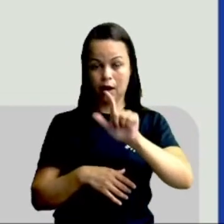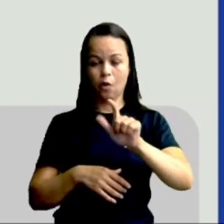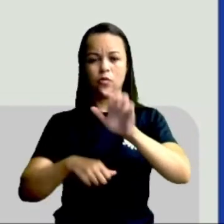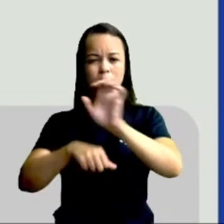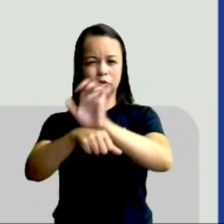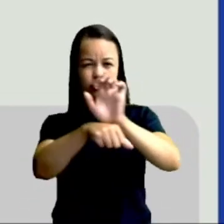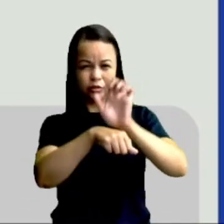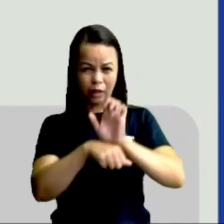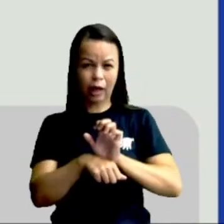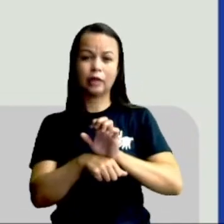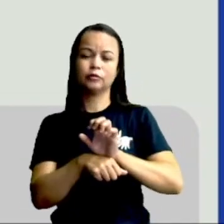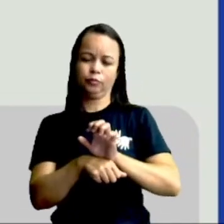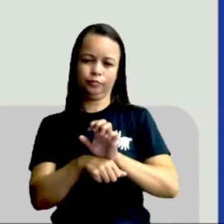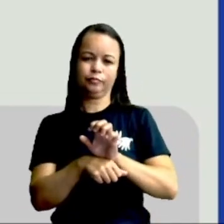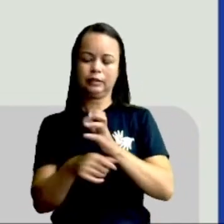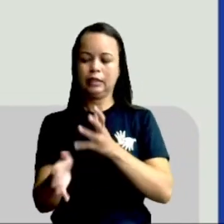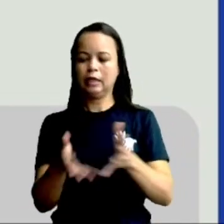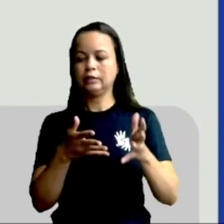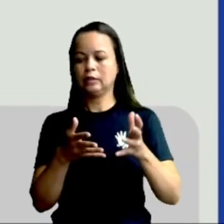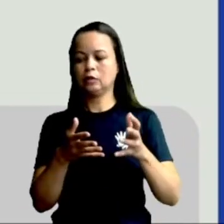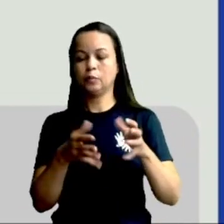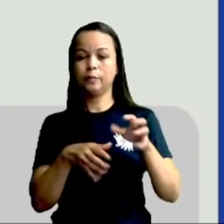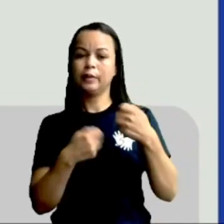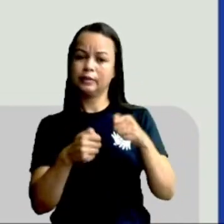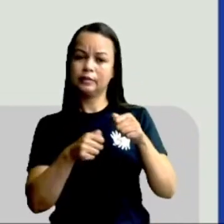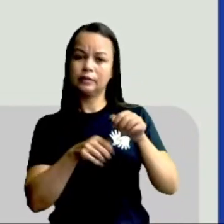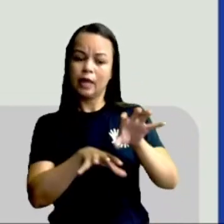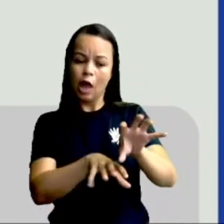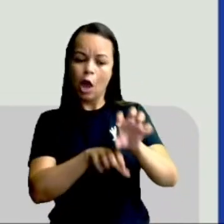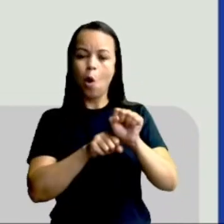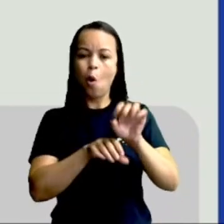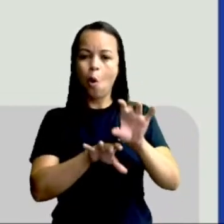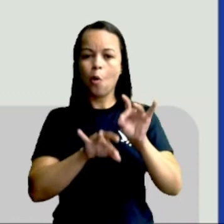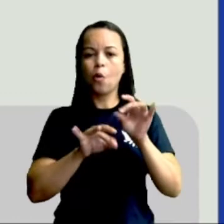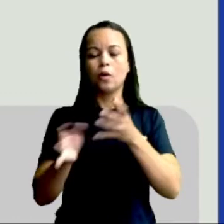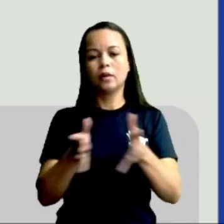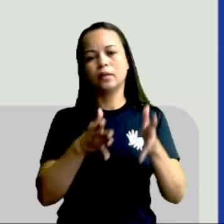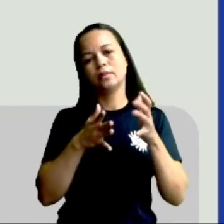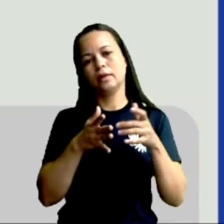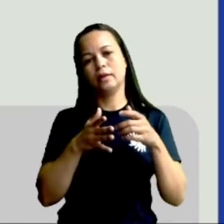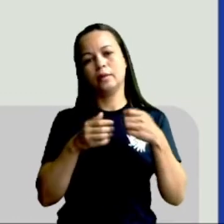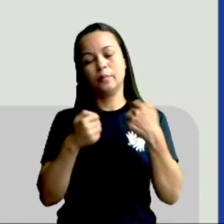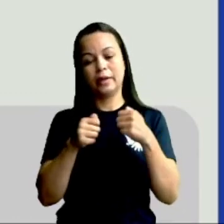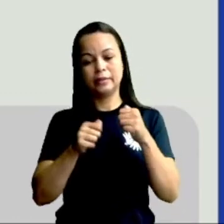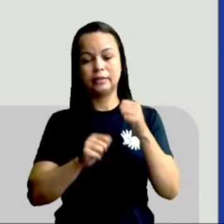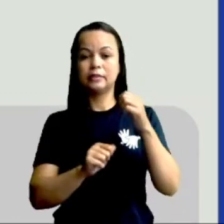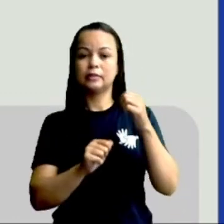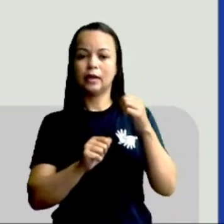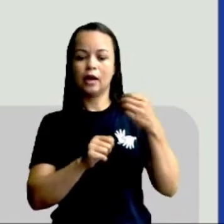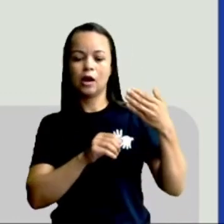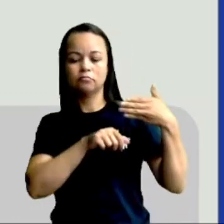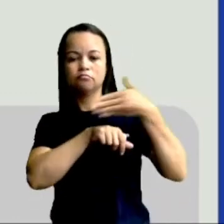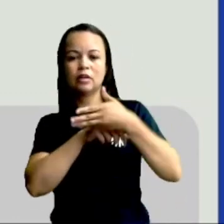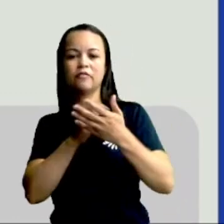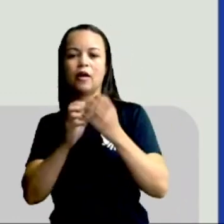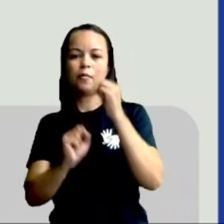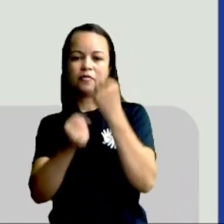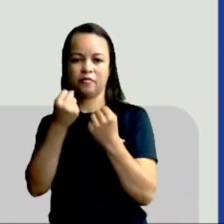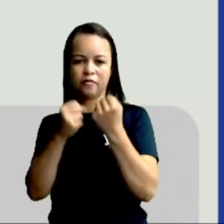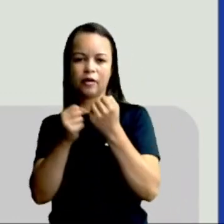E processado, né? Porque ele tem que ser recolhido e tem que ser levado para uma fábrica para ele ser refinado, tá